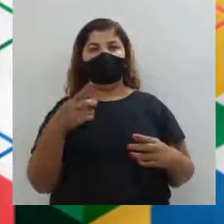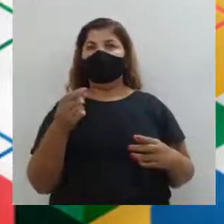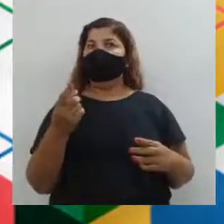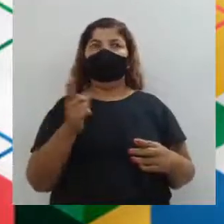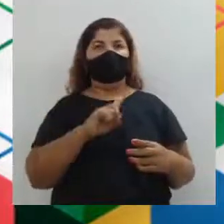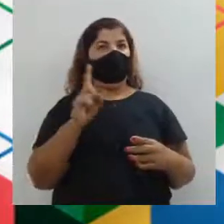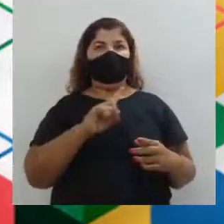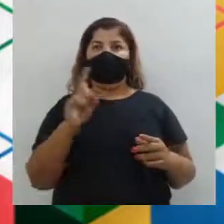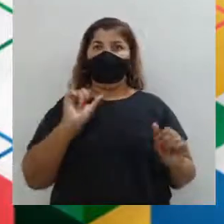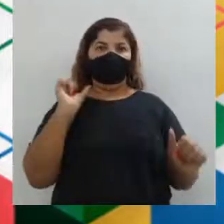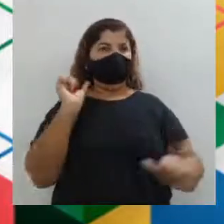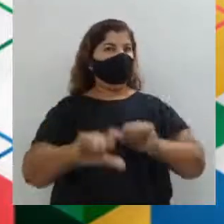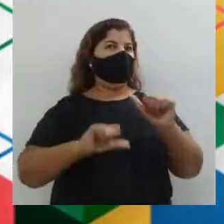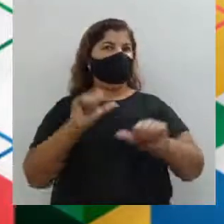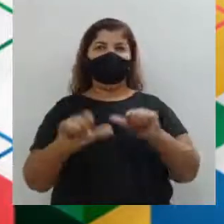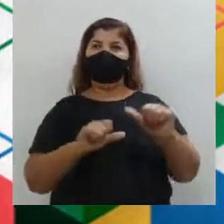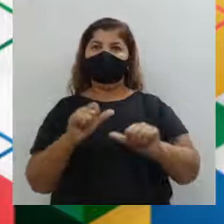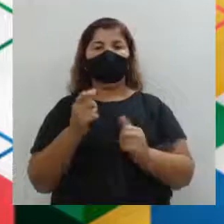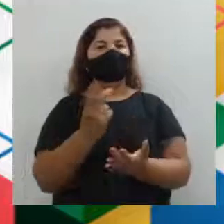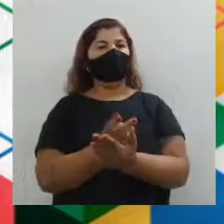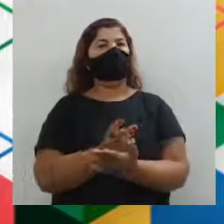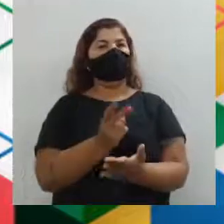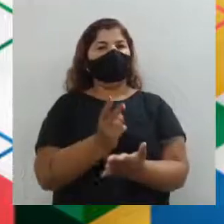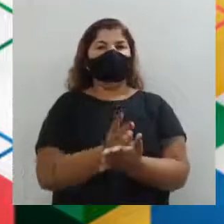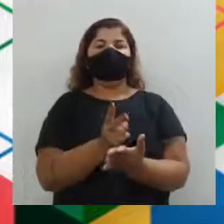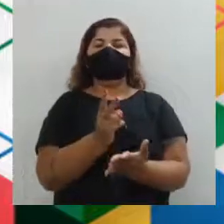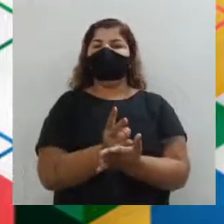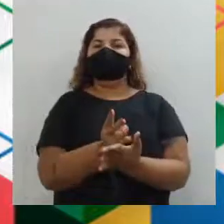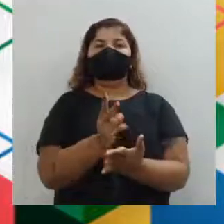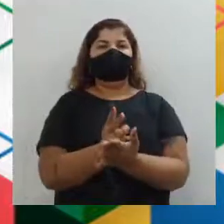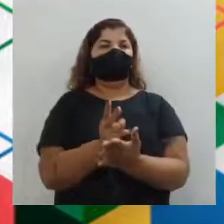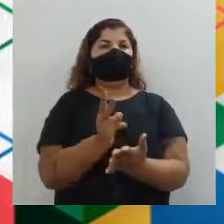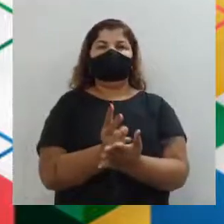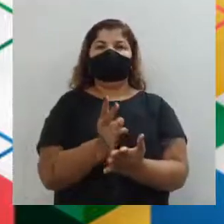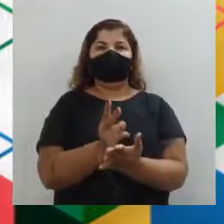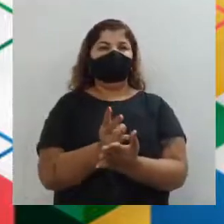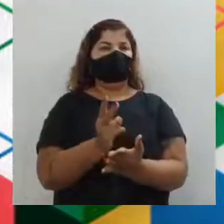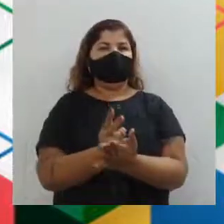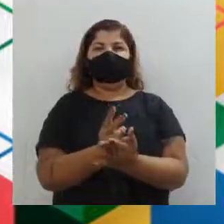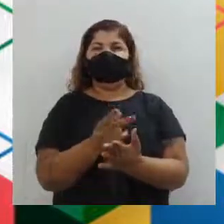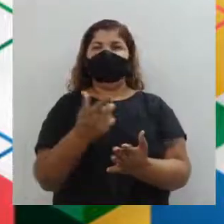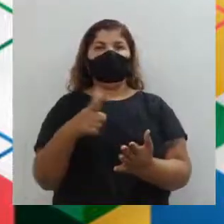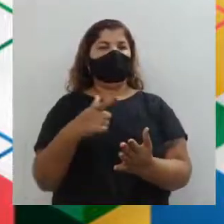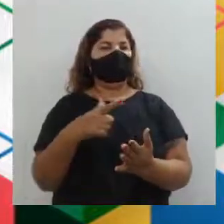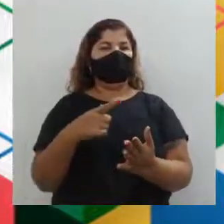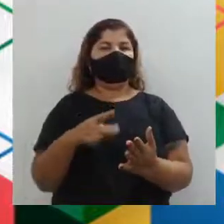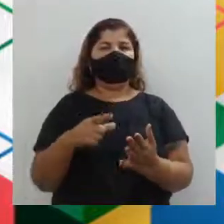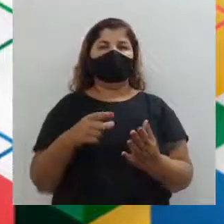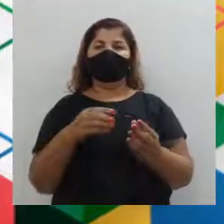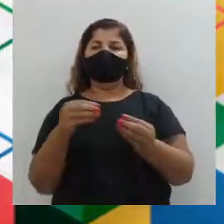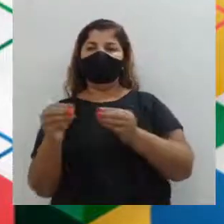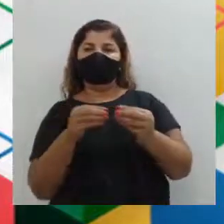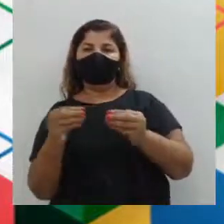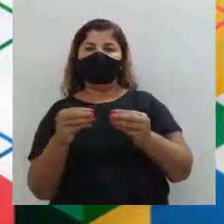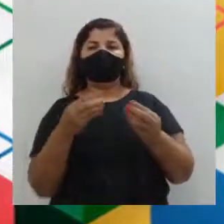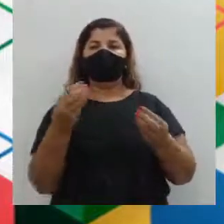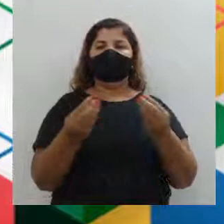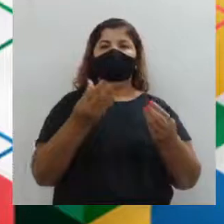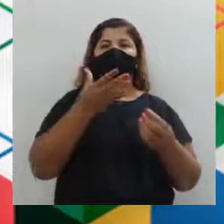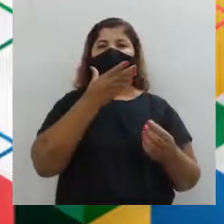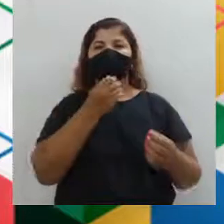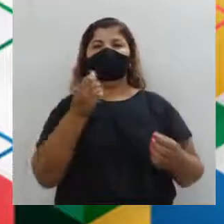invariáveis. Como assim? São classes de palavras que não se flexionam em gênero,